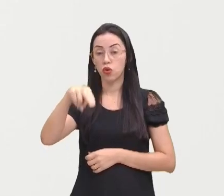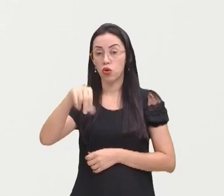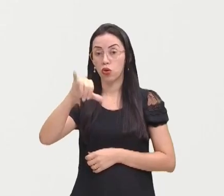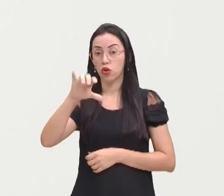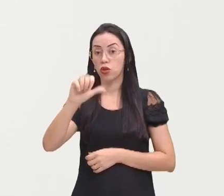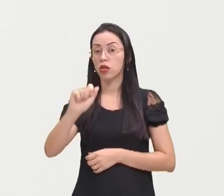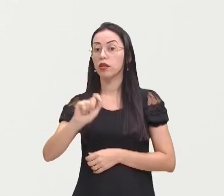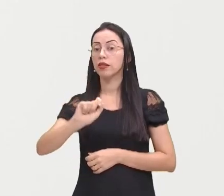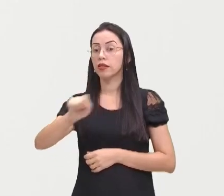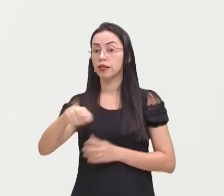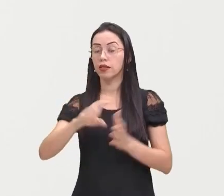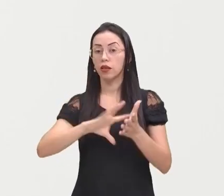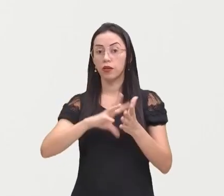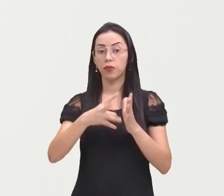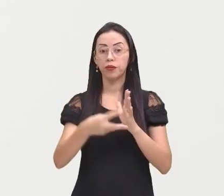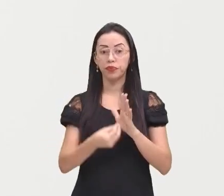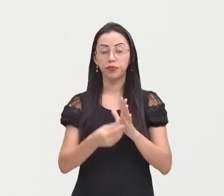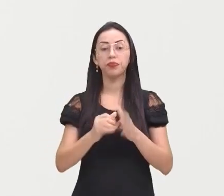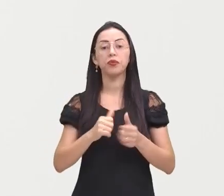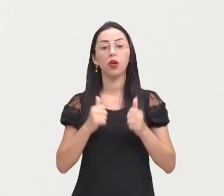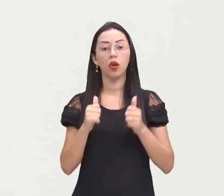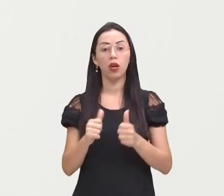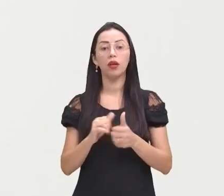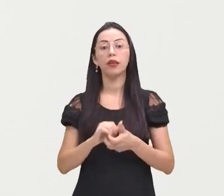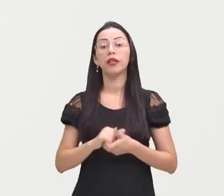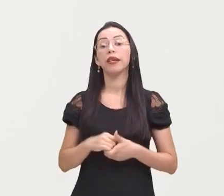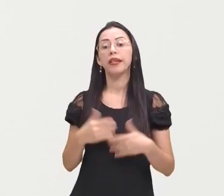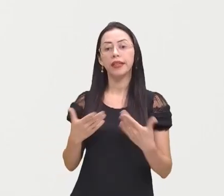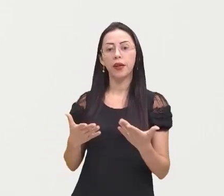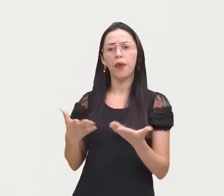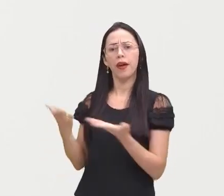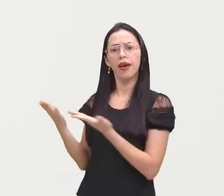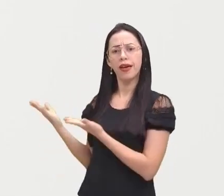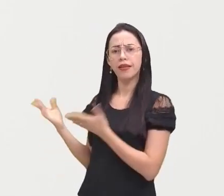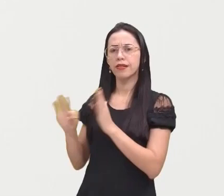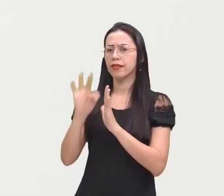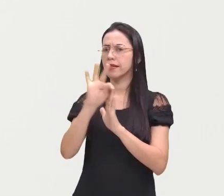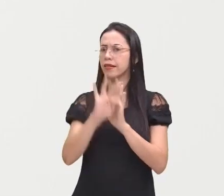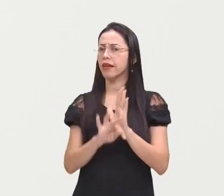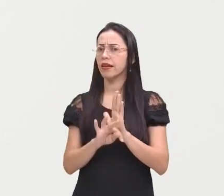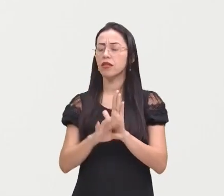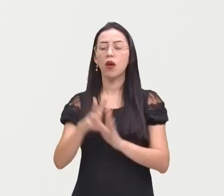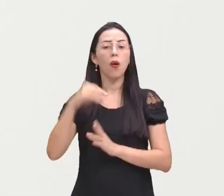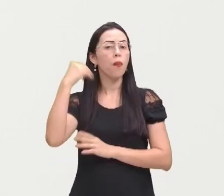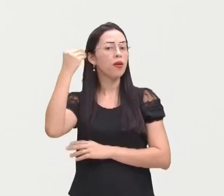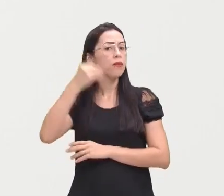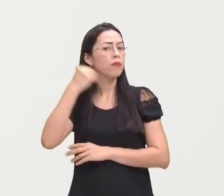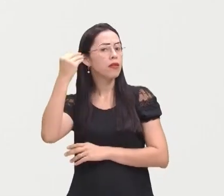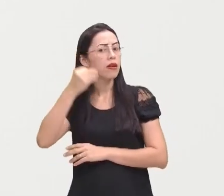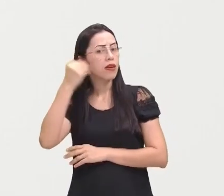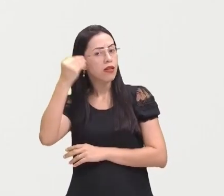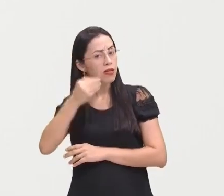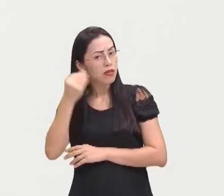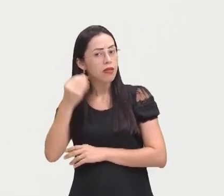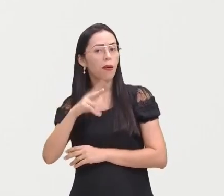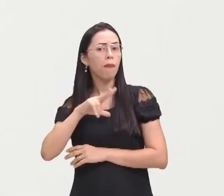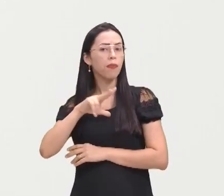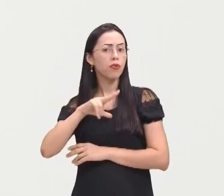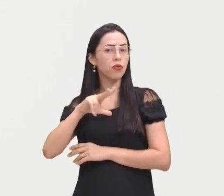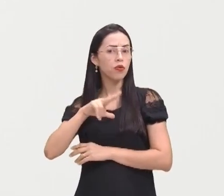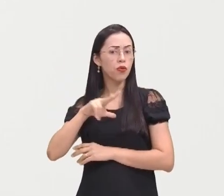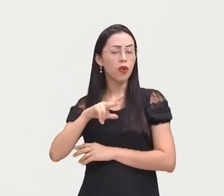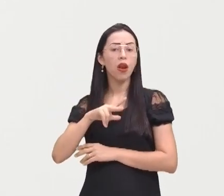texto. O texto, no caso, é um relato de experiência de uma viagem para a Amazônia. Então, qual